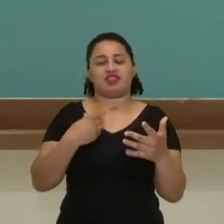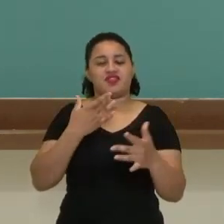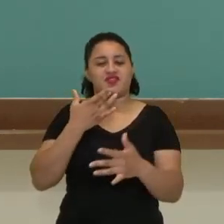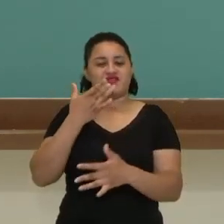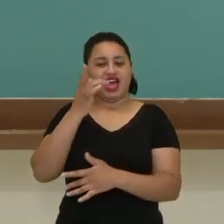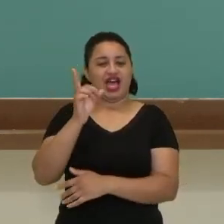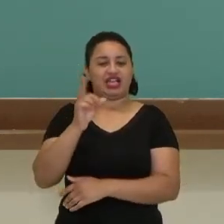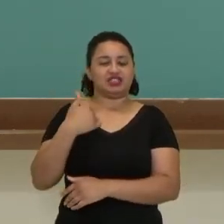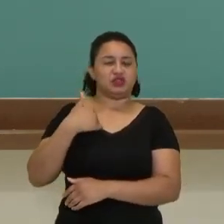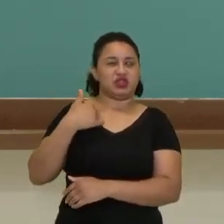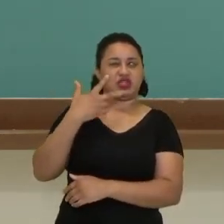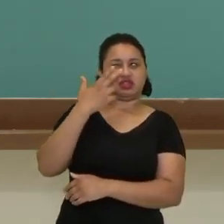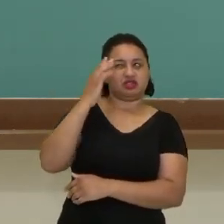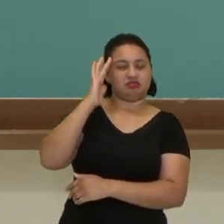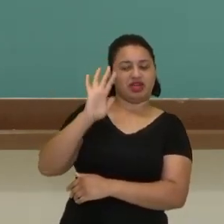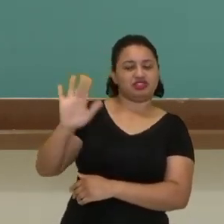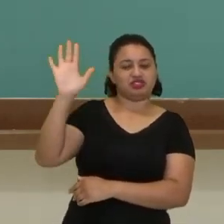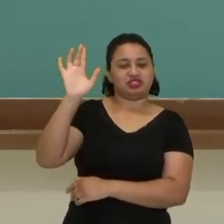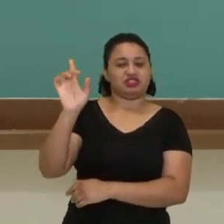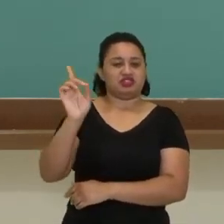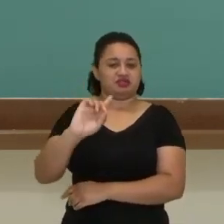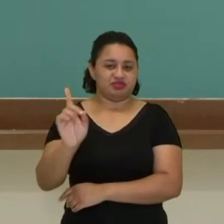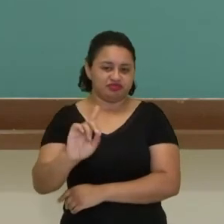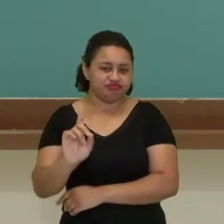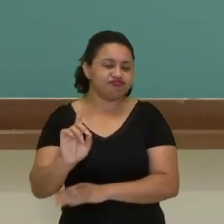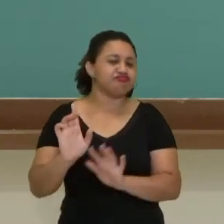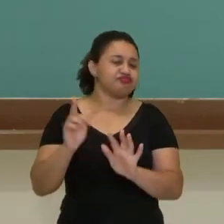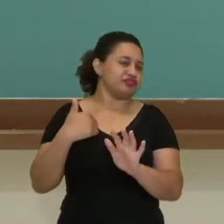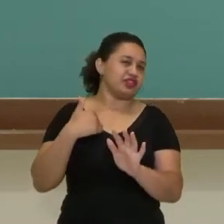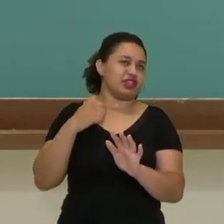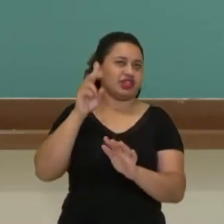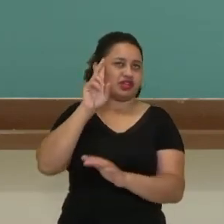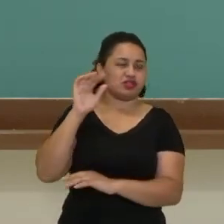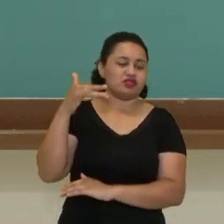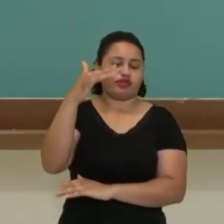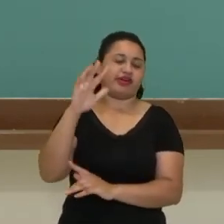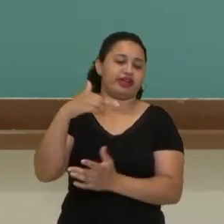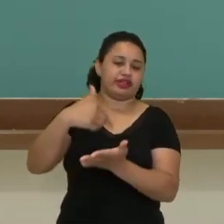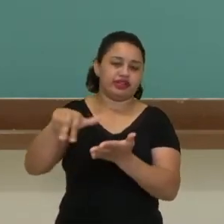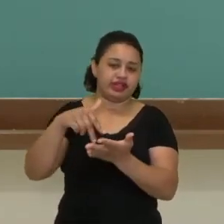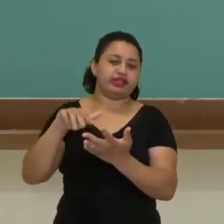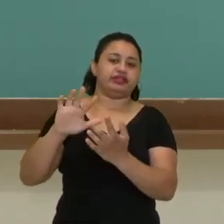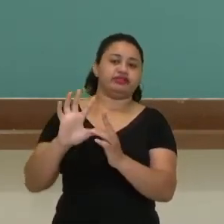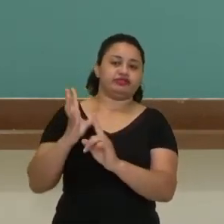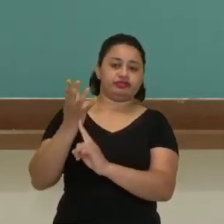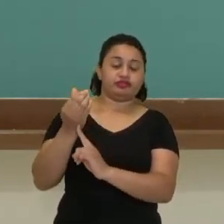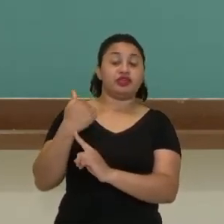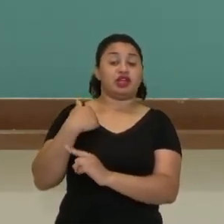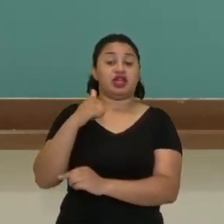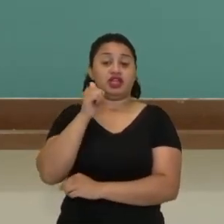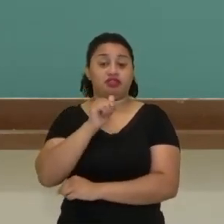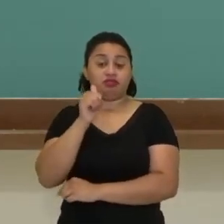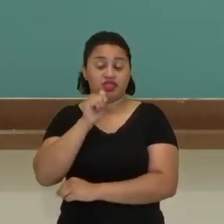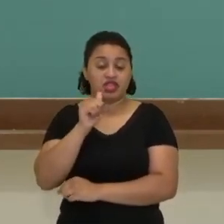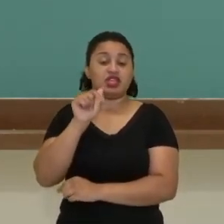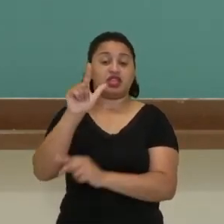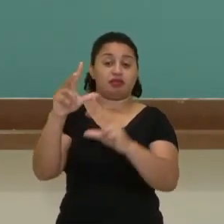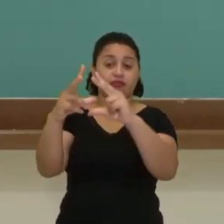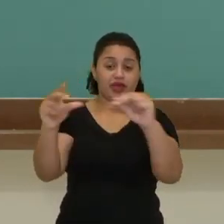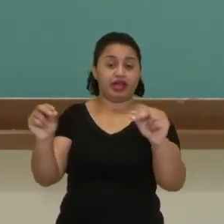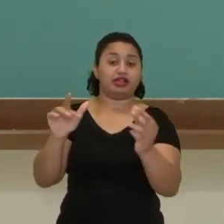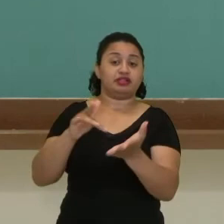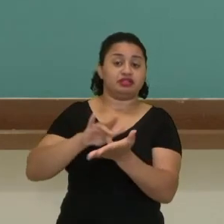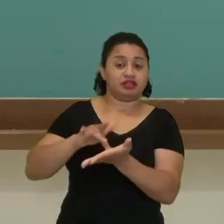como a gente romantiza na história da arte ou na história da dança e tudo mais, né? As meninas parisienses bailarinas dessa